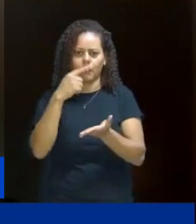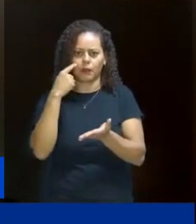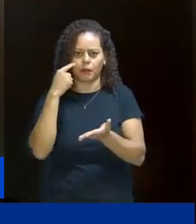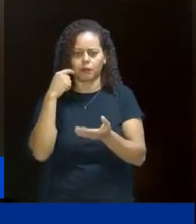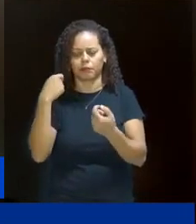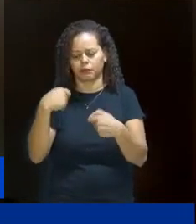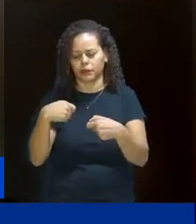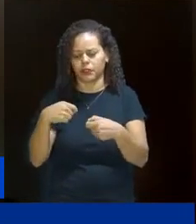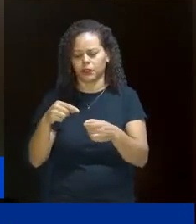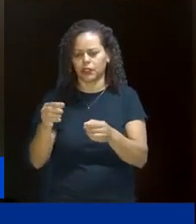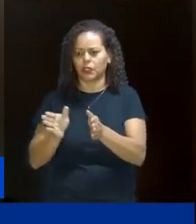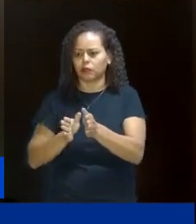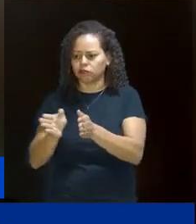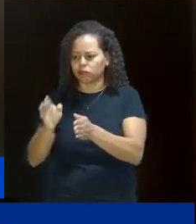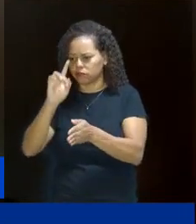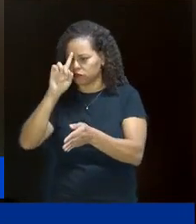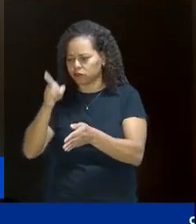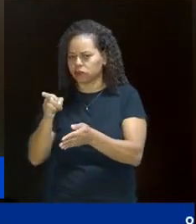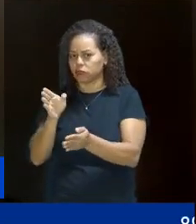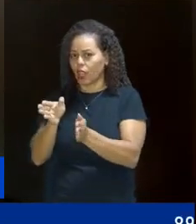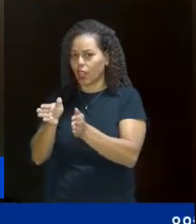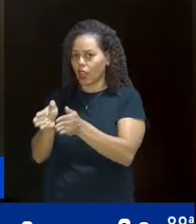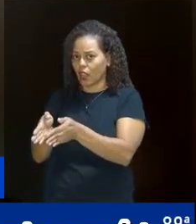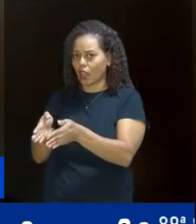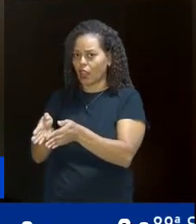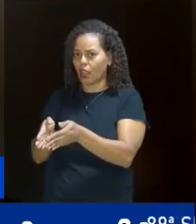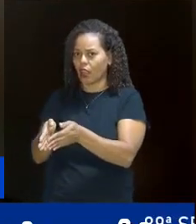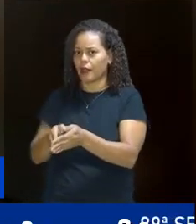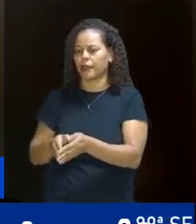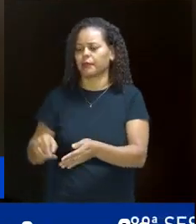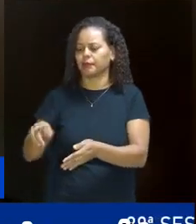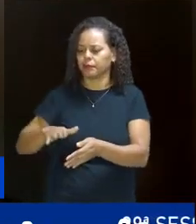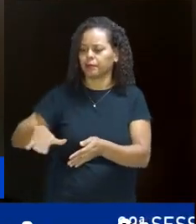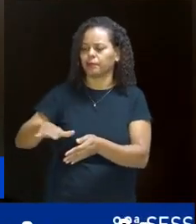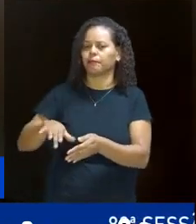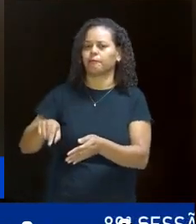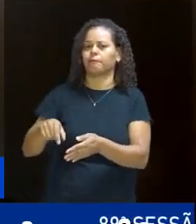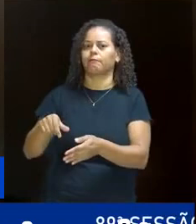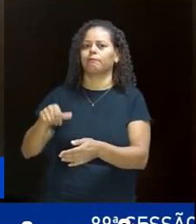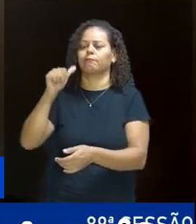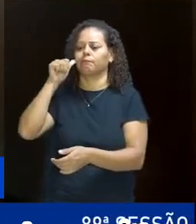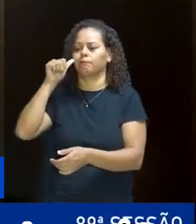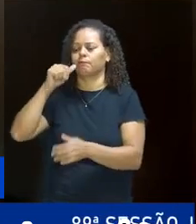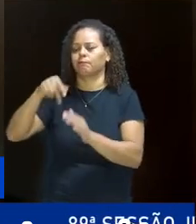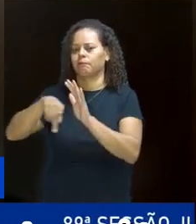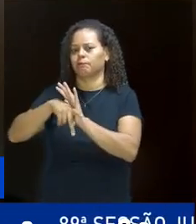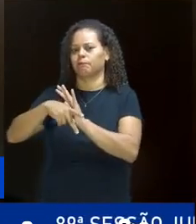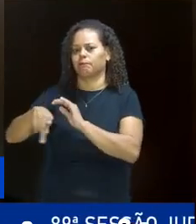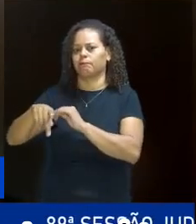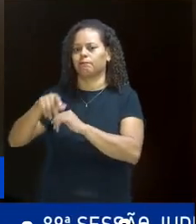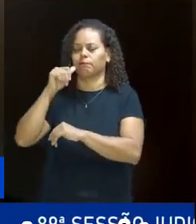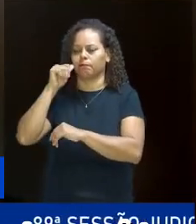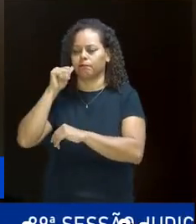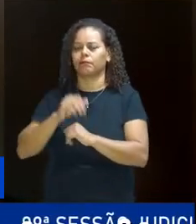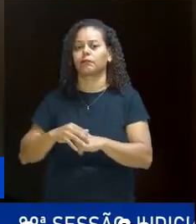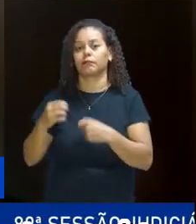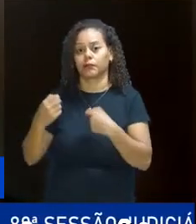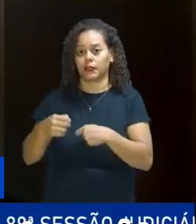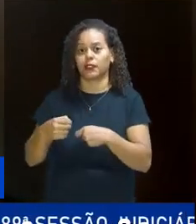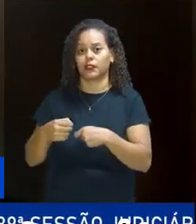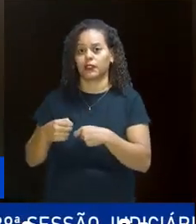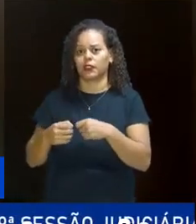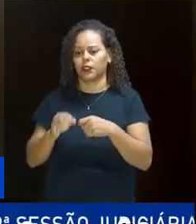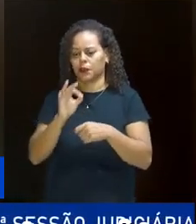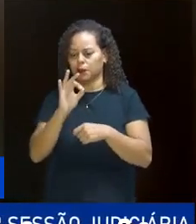de programas de promoção e difusão de participação política das mulheres. Intimada, a agremiação ofereceu as